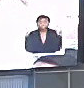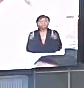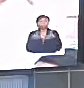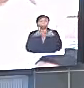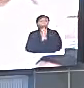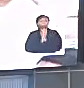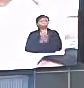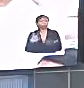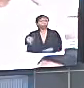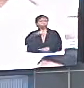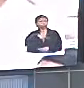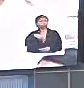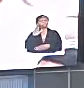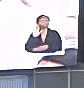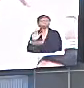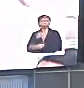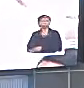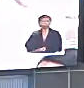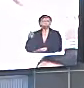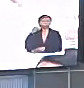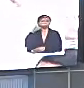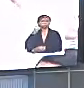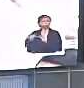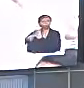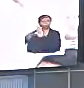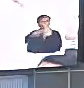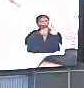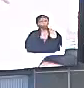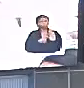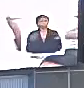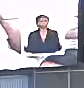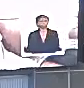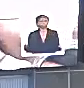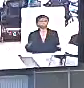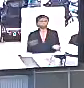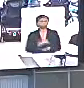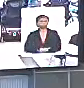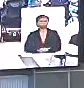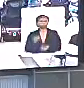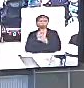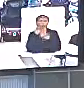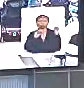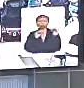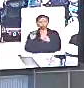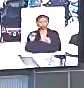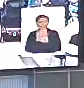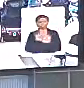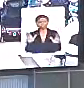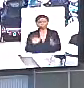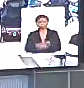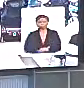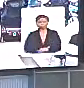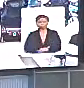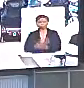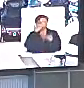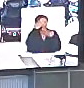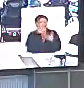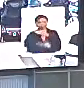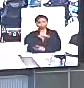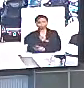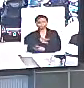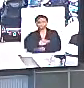vocês tudo quanto é banda gente a nossa beleza beijo amores Tchau muito obrigado dona Maria